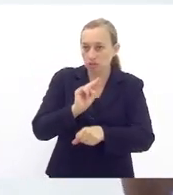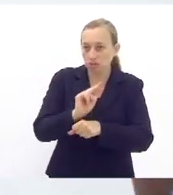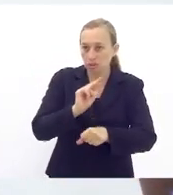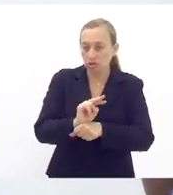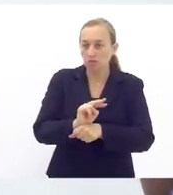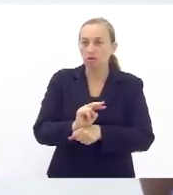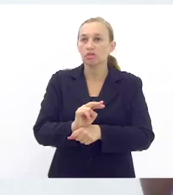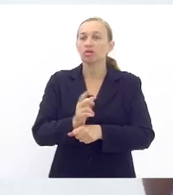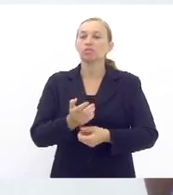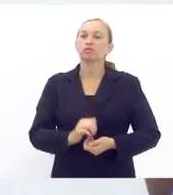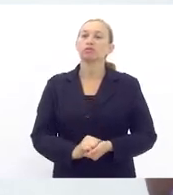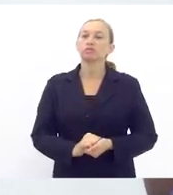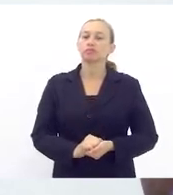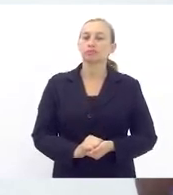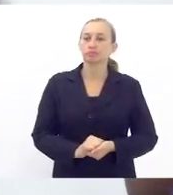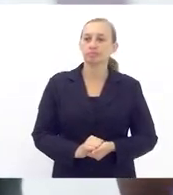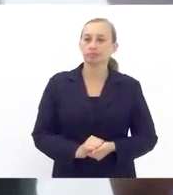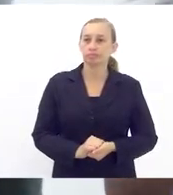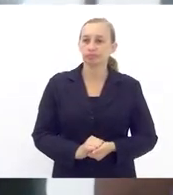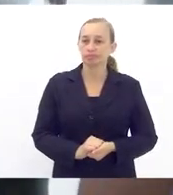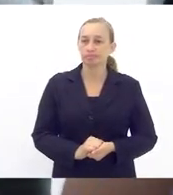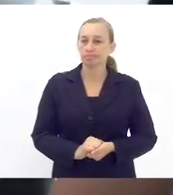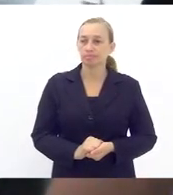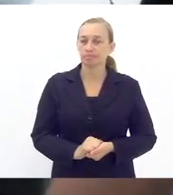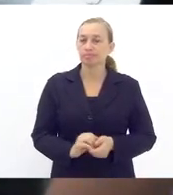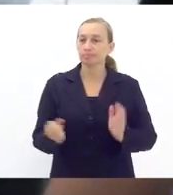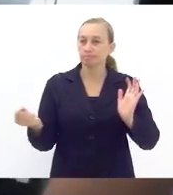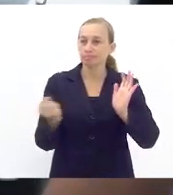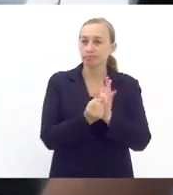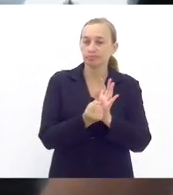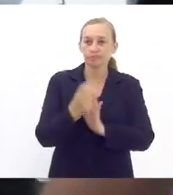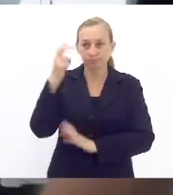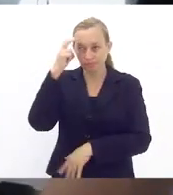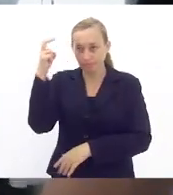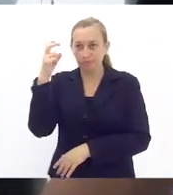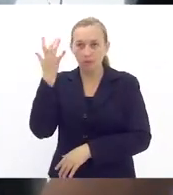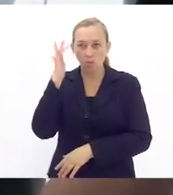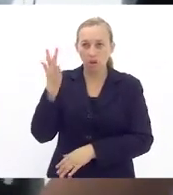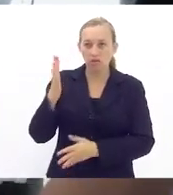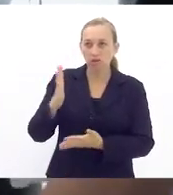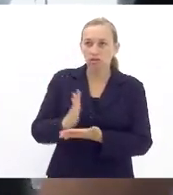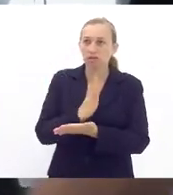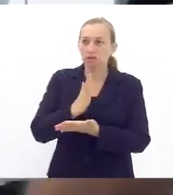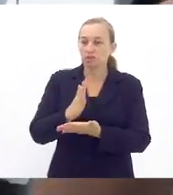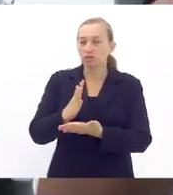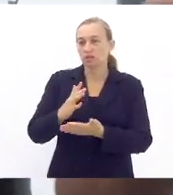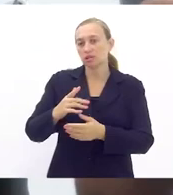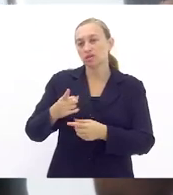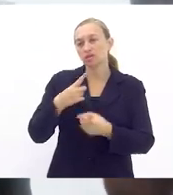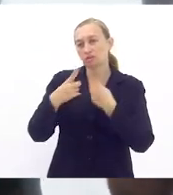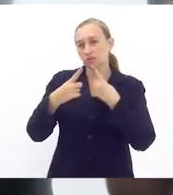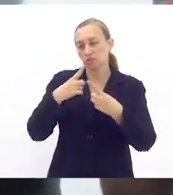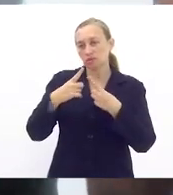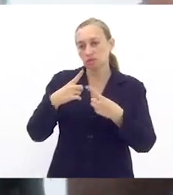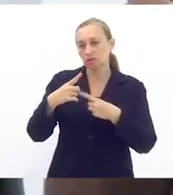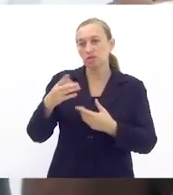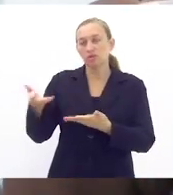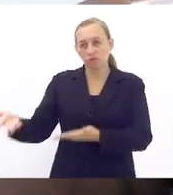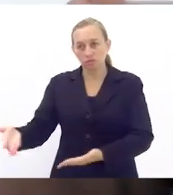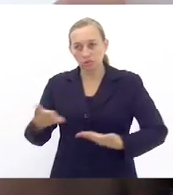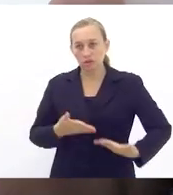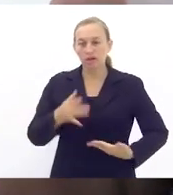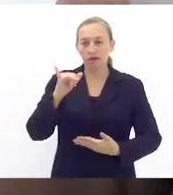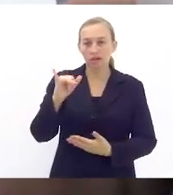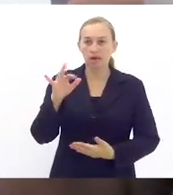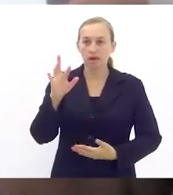cultural Então acho que nas próximas discussões trazer o irph seria interessante